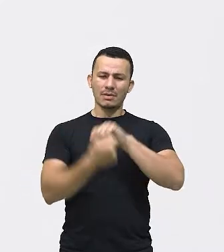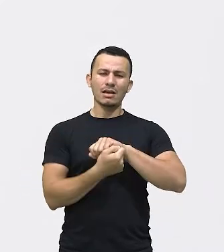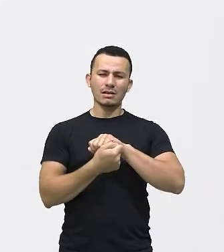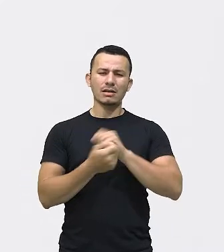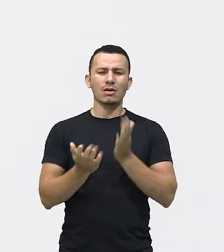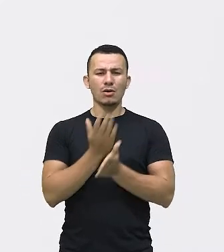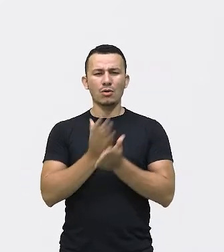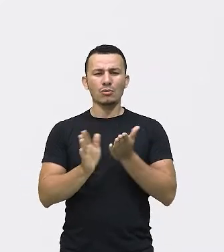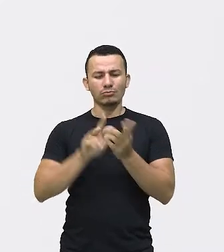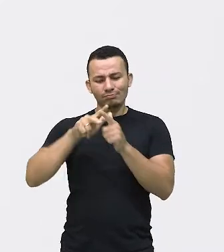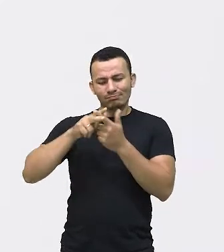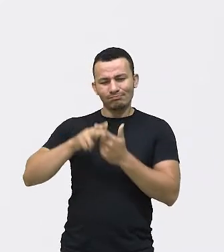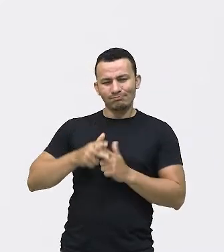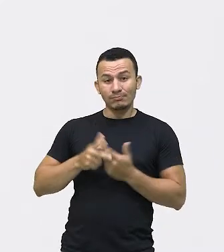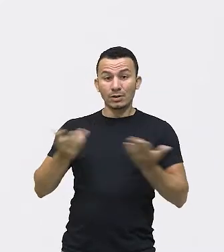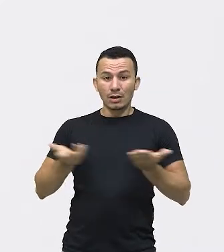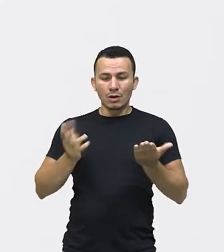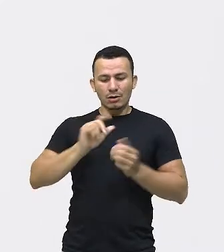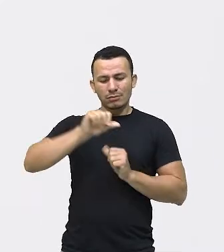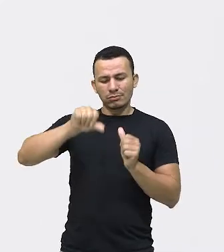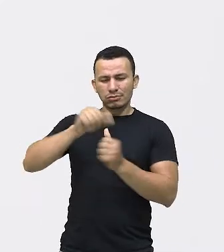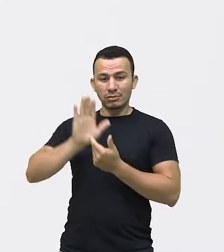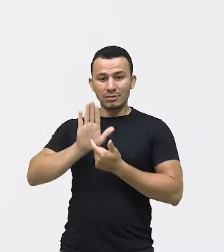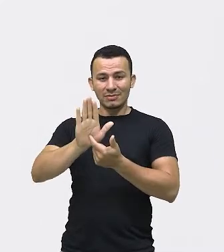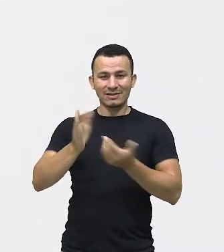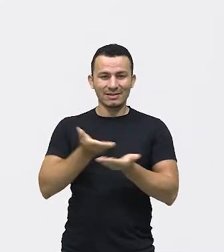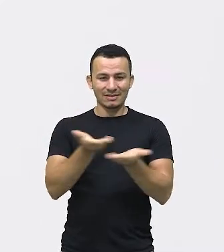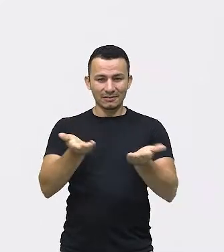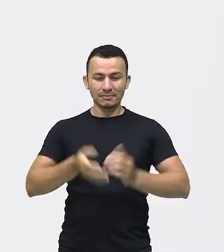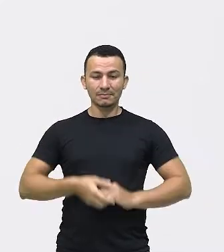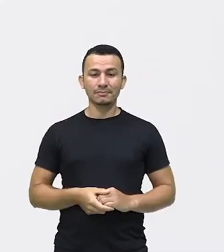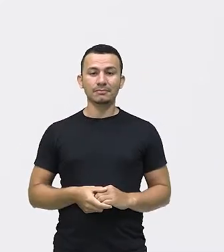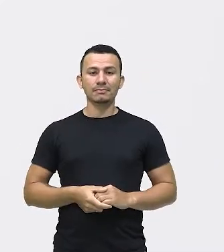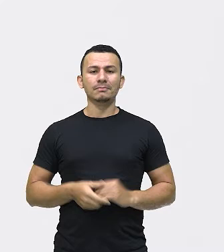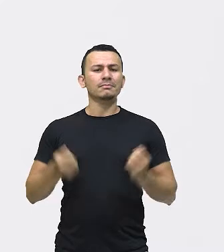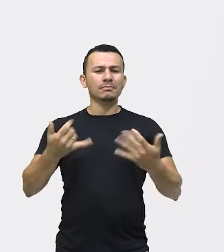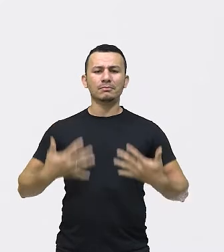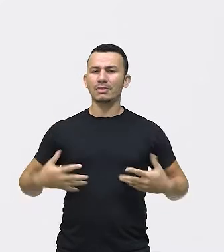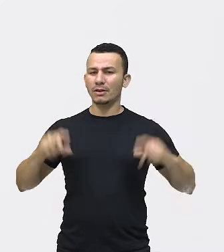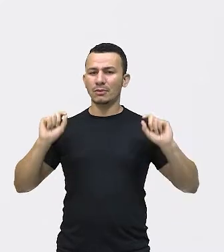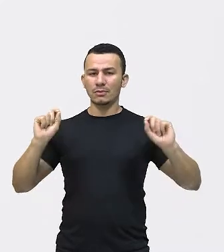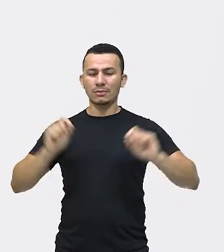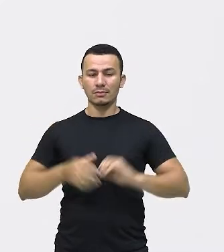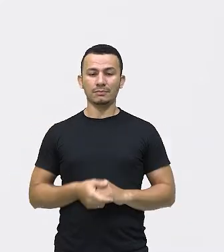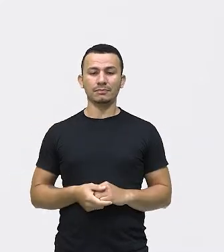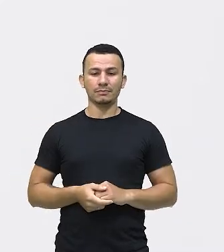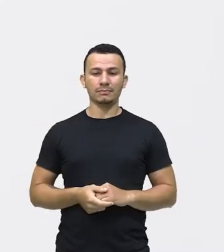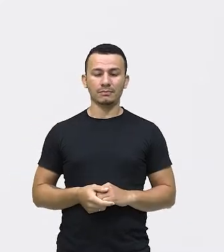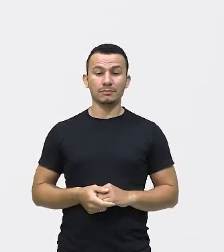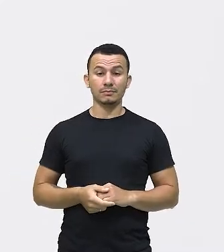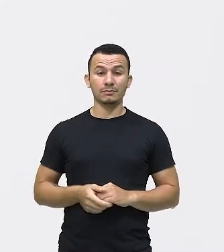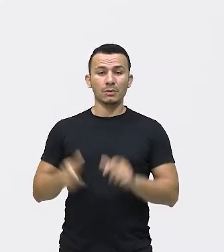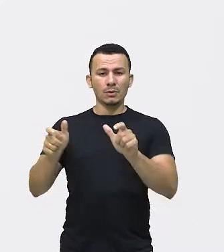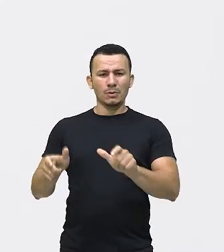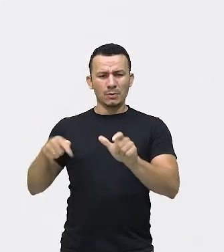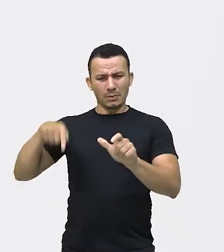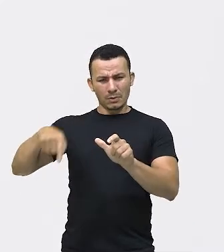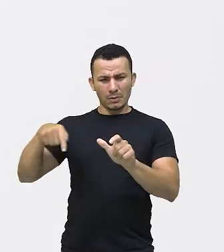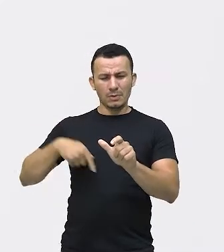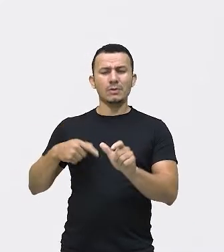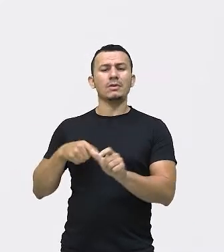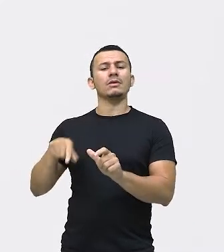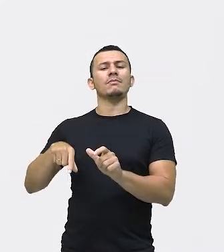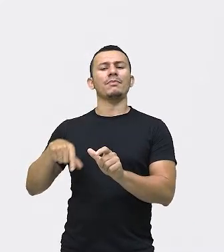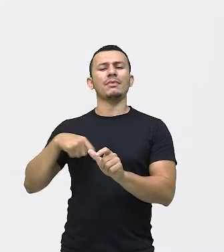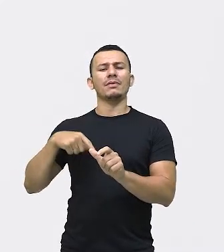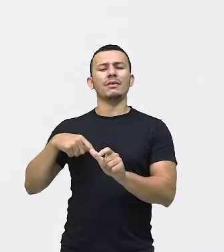algumas modificações para a gente trazê-la para vocês, não é mesmo? E ela nos diz o seguinte: na cidade de Atenas, só